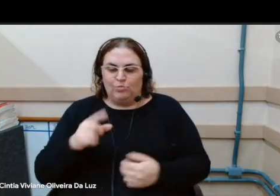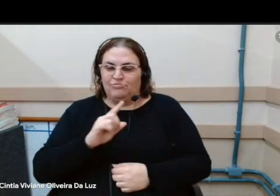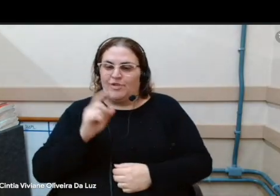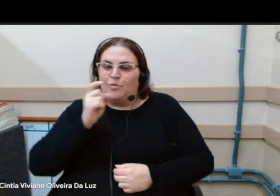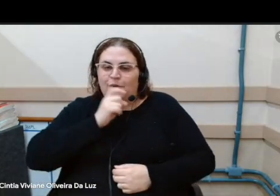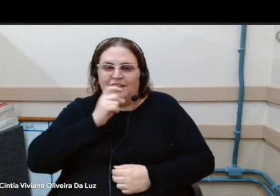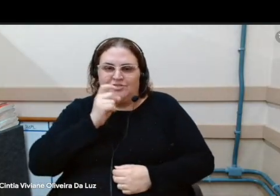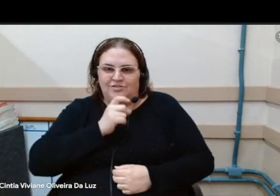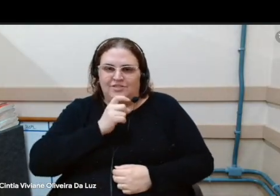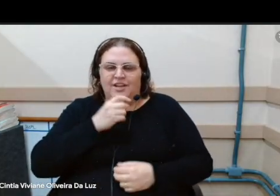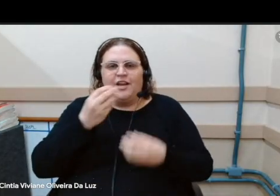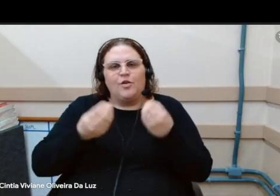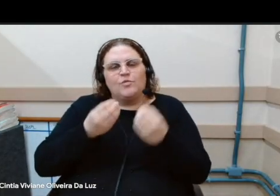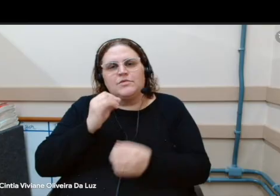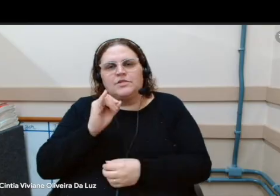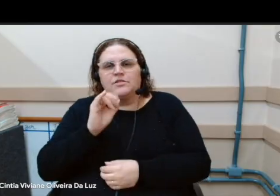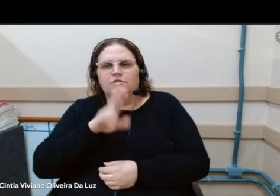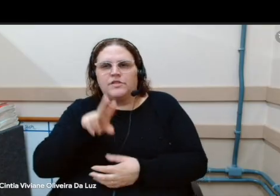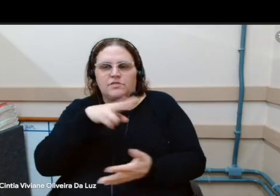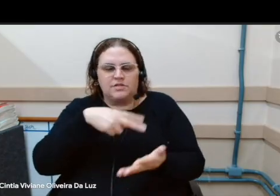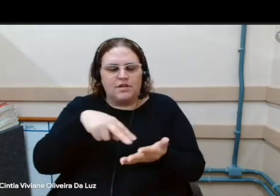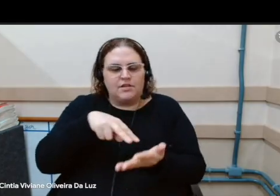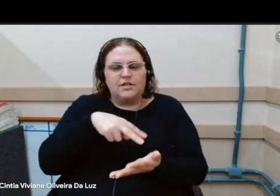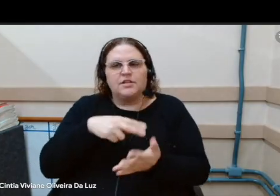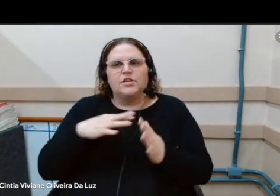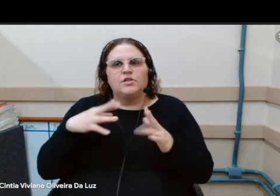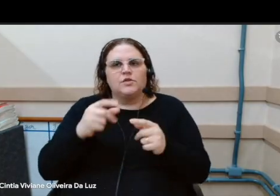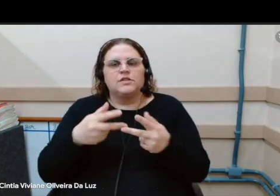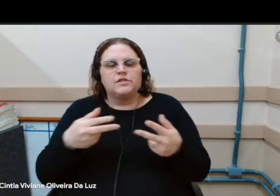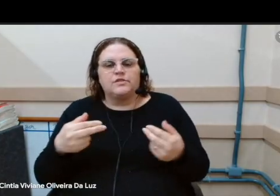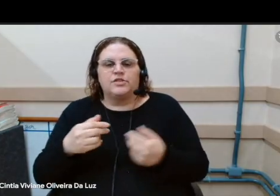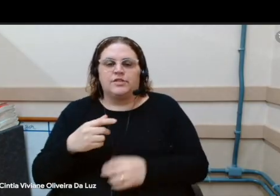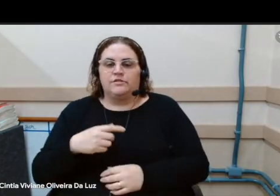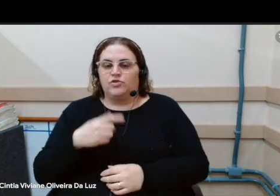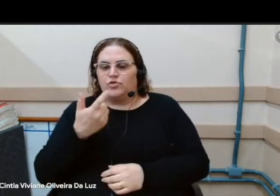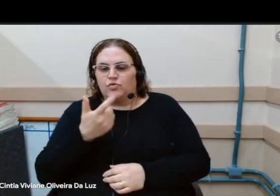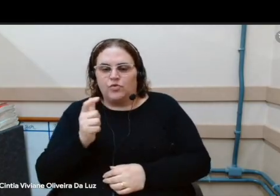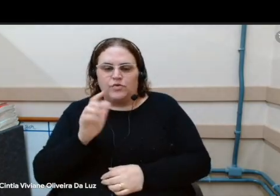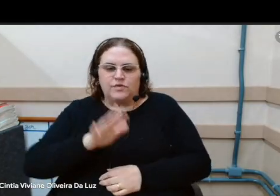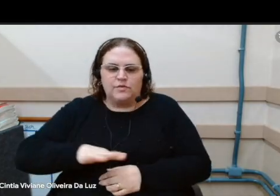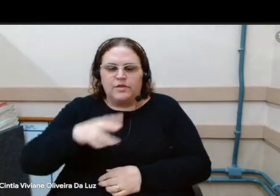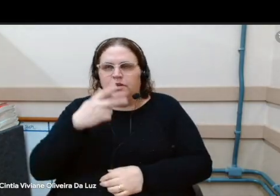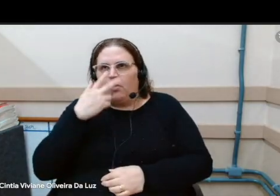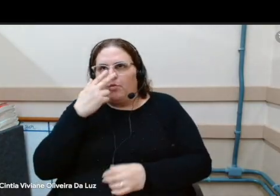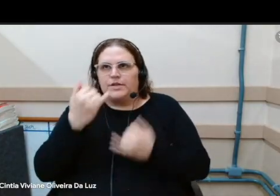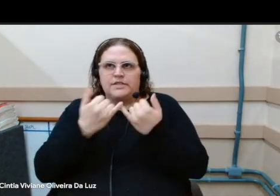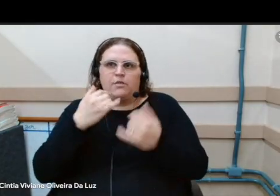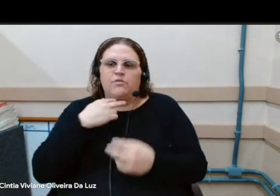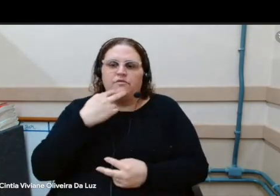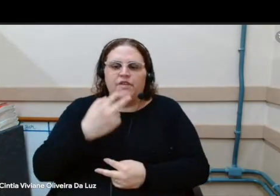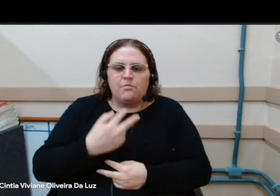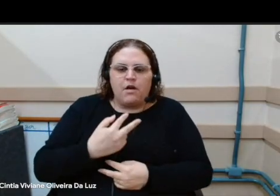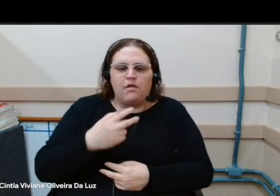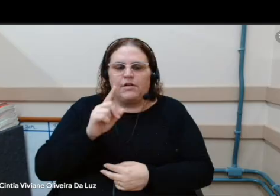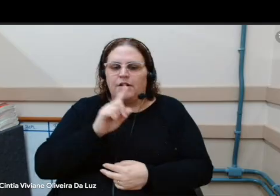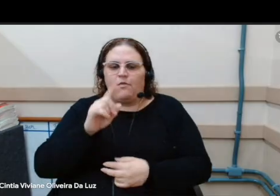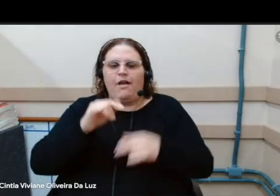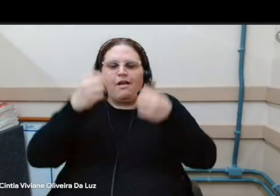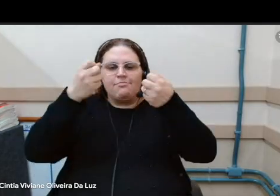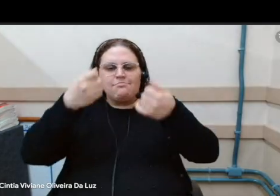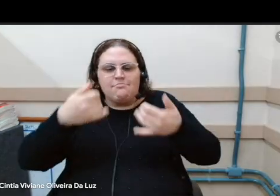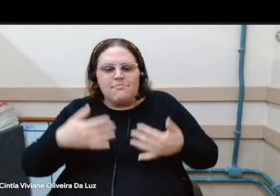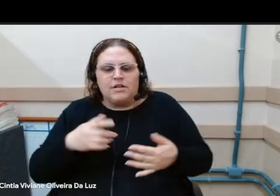através da dança tu tudo que de outra esfera como a Verbal que não é declarada né Não pode ser